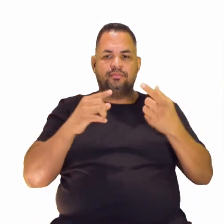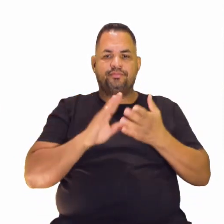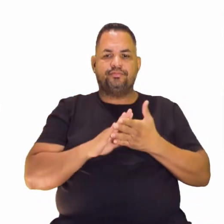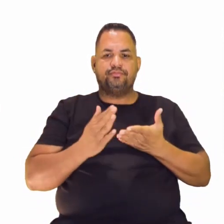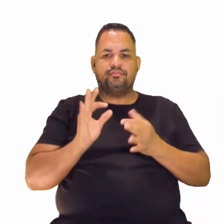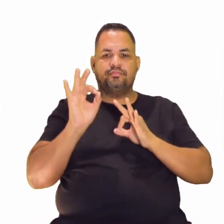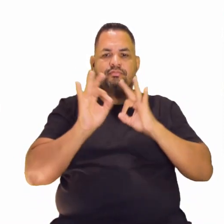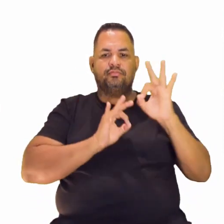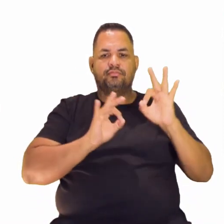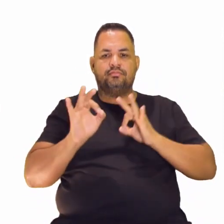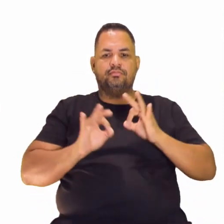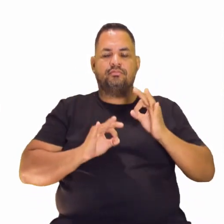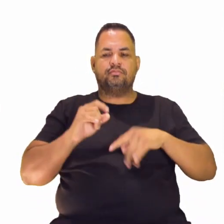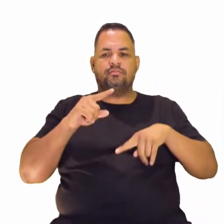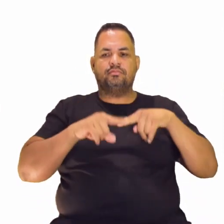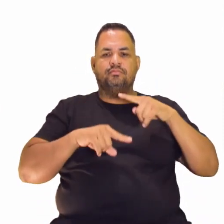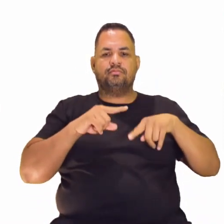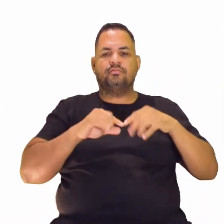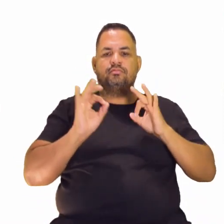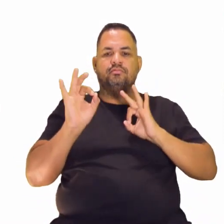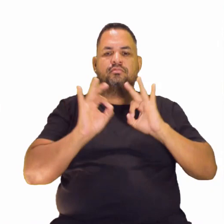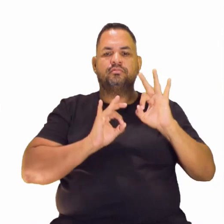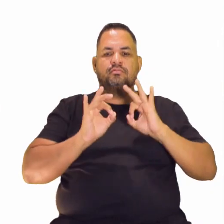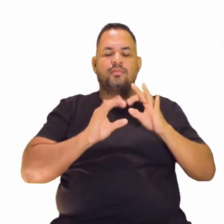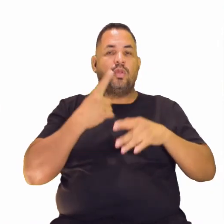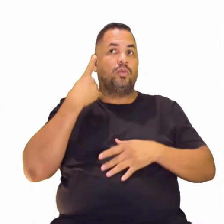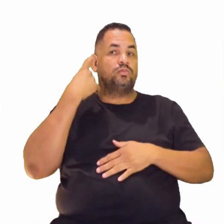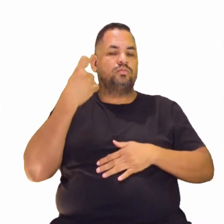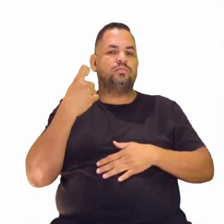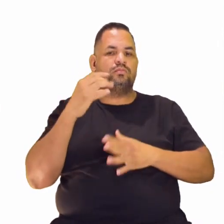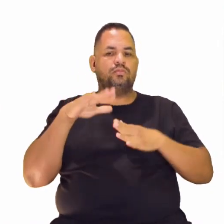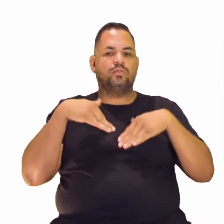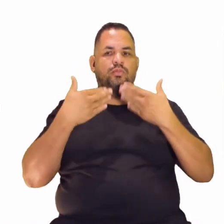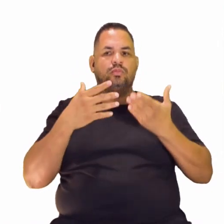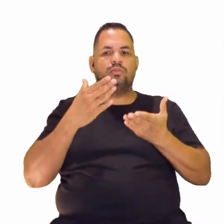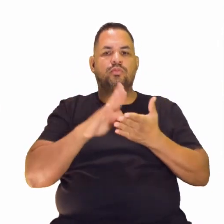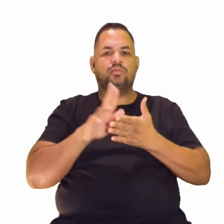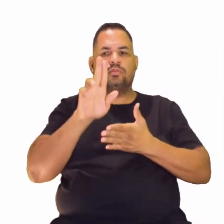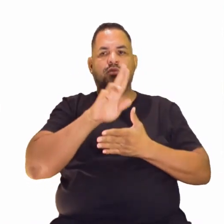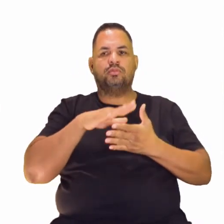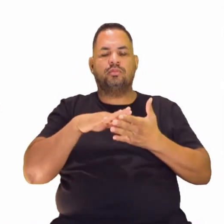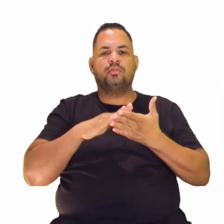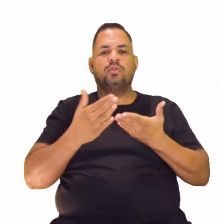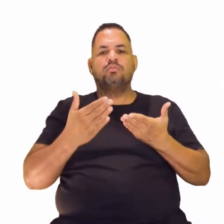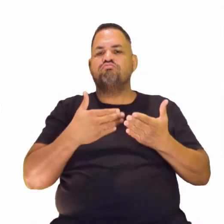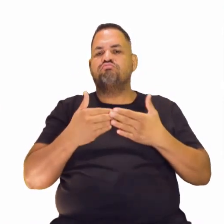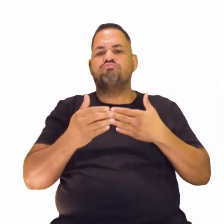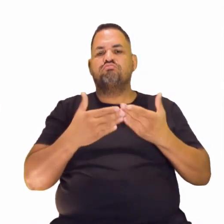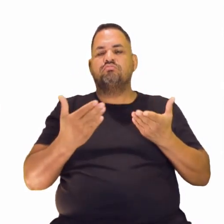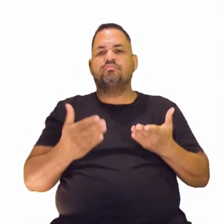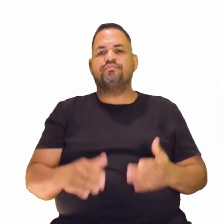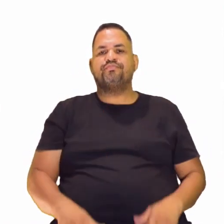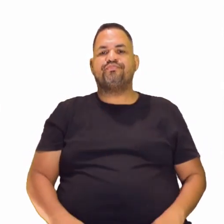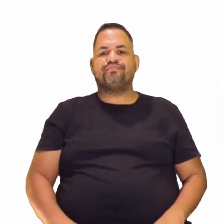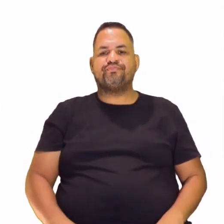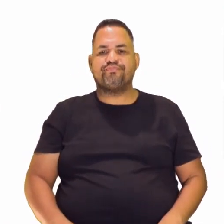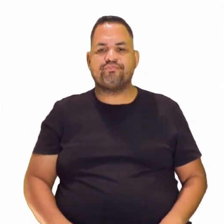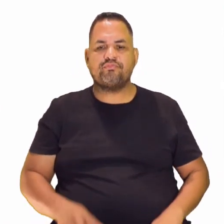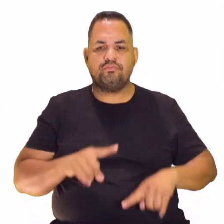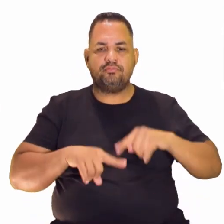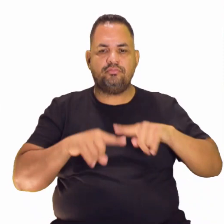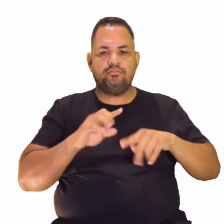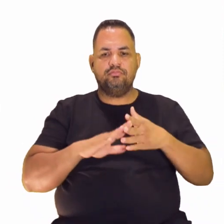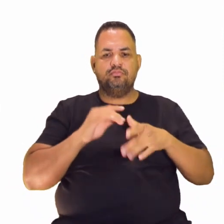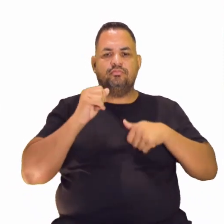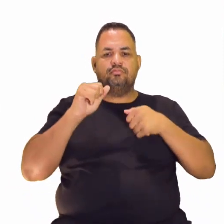a organização dos sons. Então, quando se usa qualquer objeto